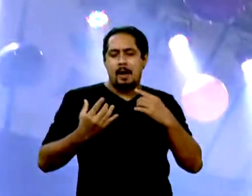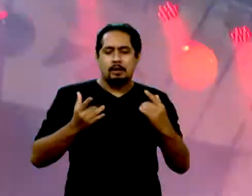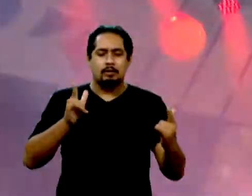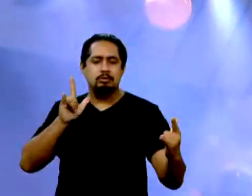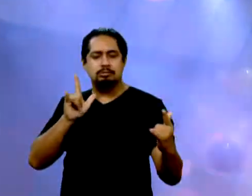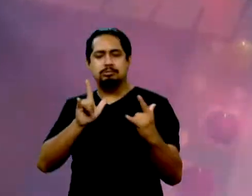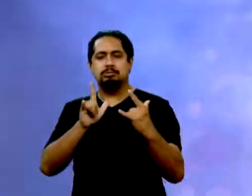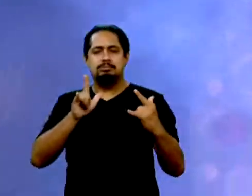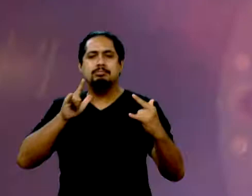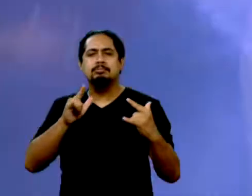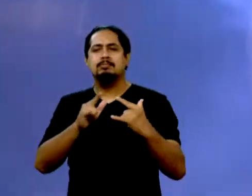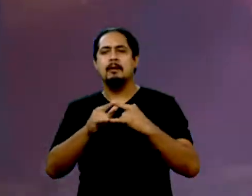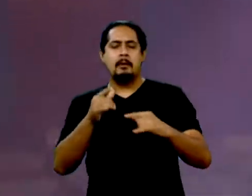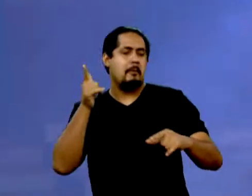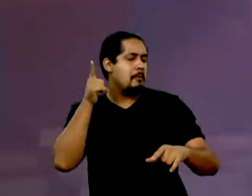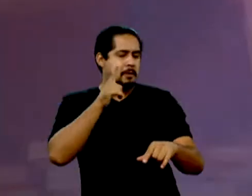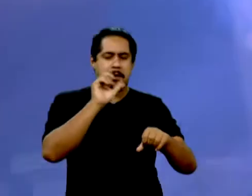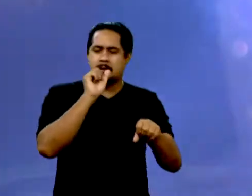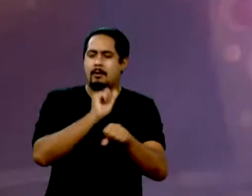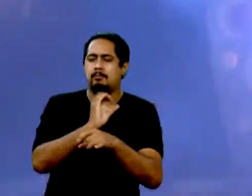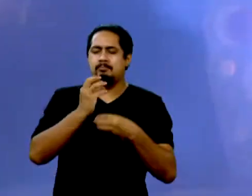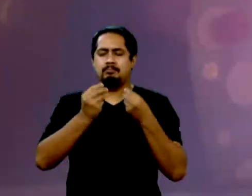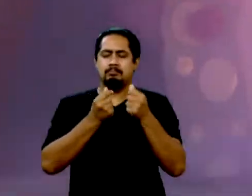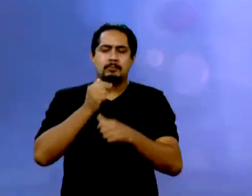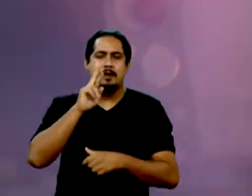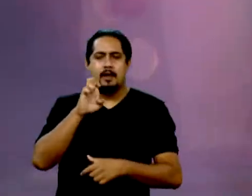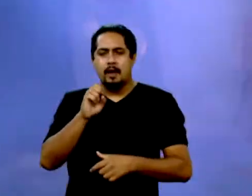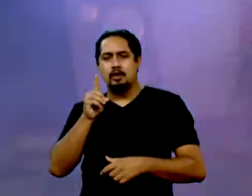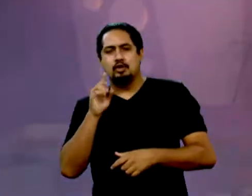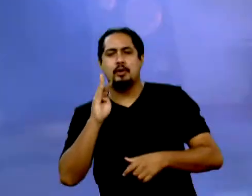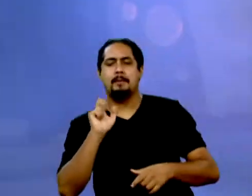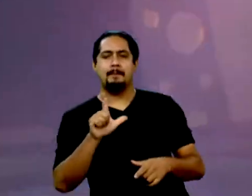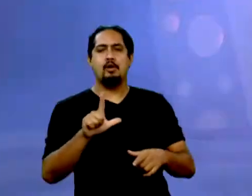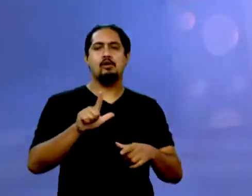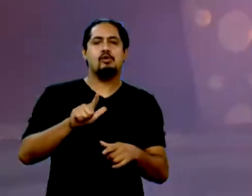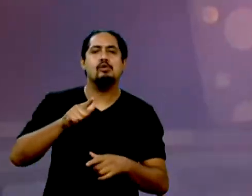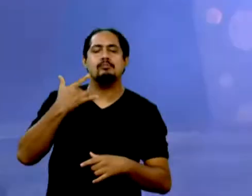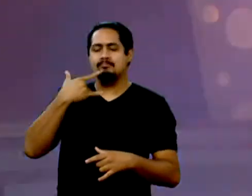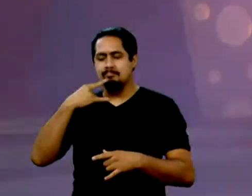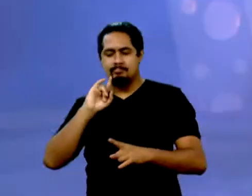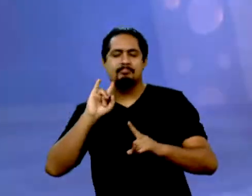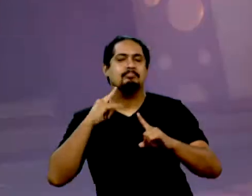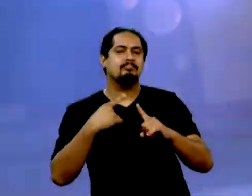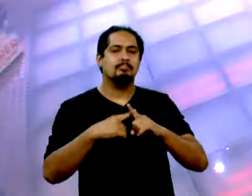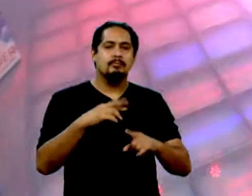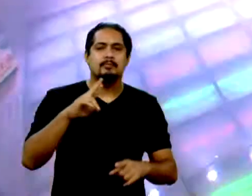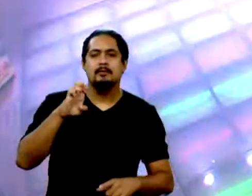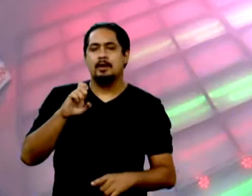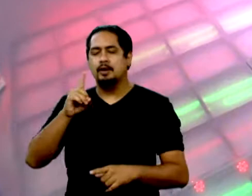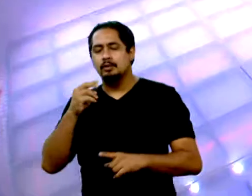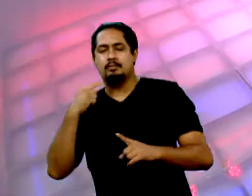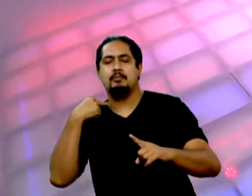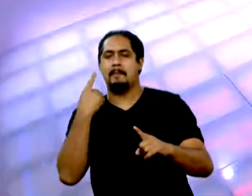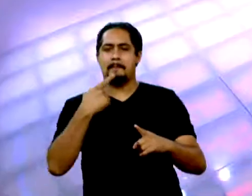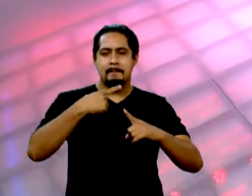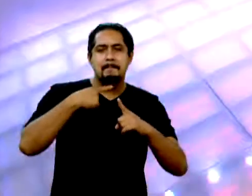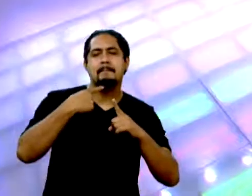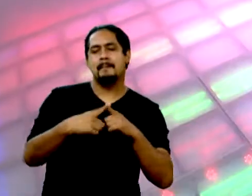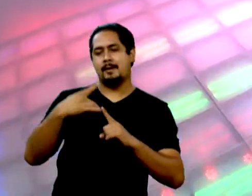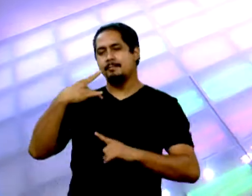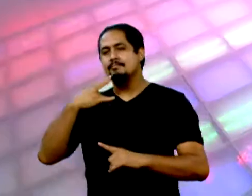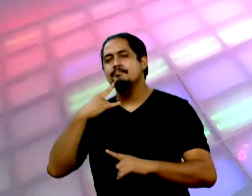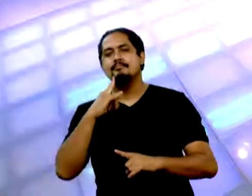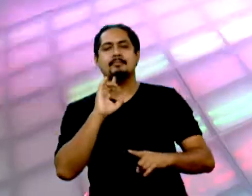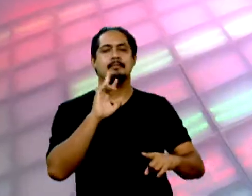não consegui parar? Foi o gosto da boca dela. É de buco, é de paparararara. É de buco, é de